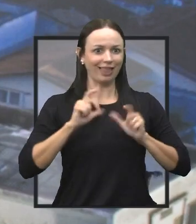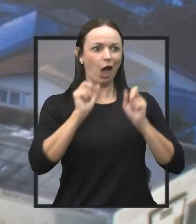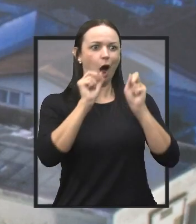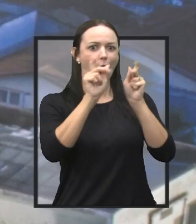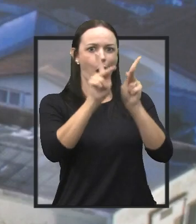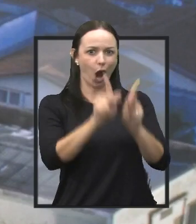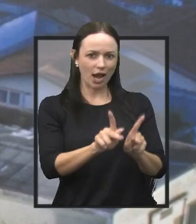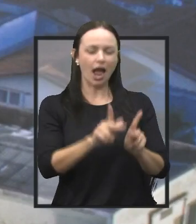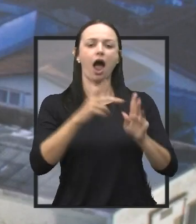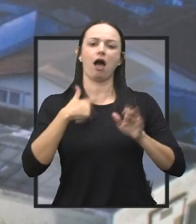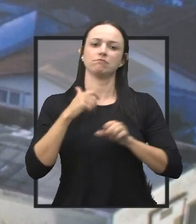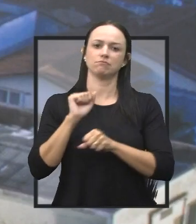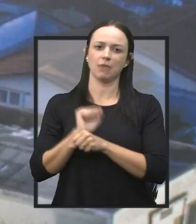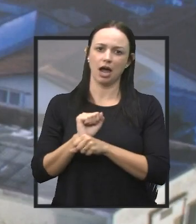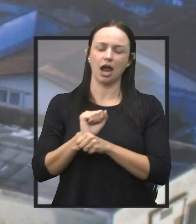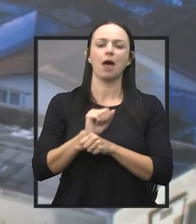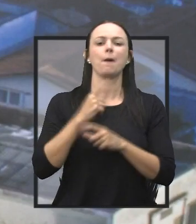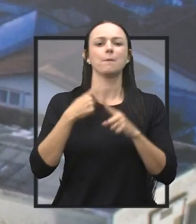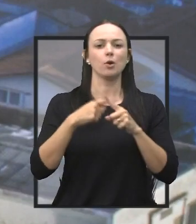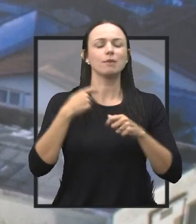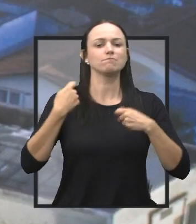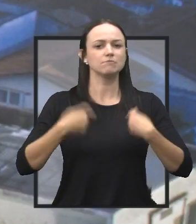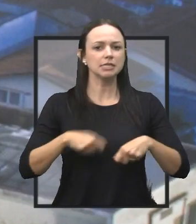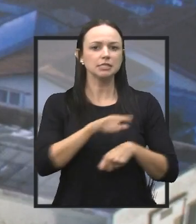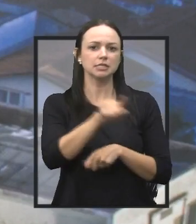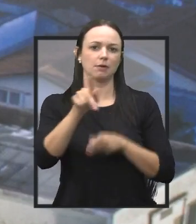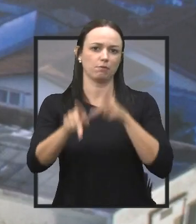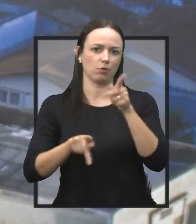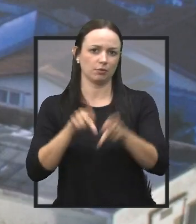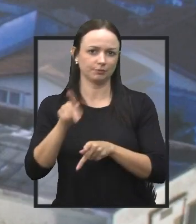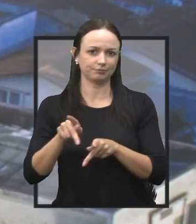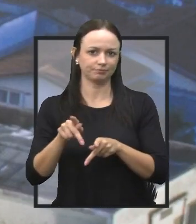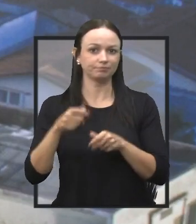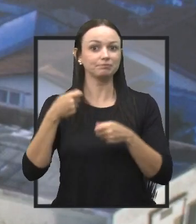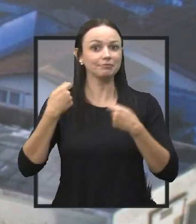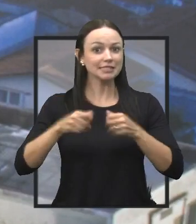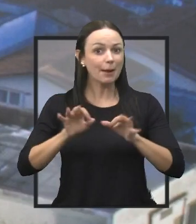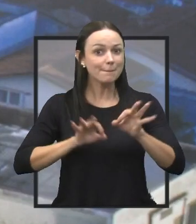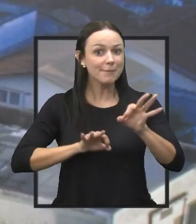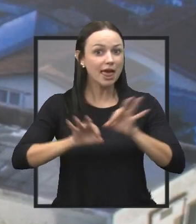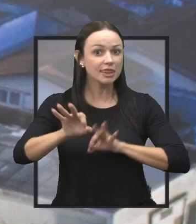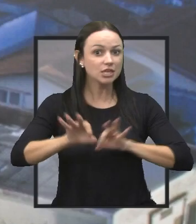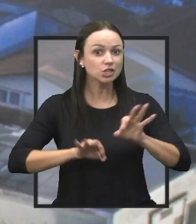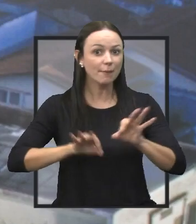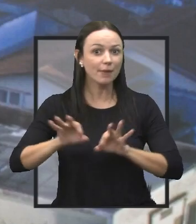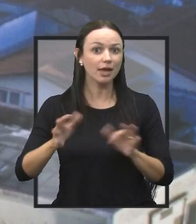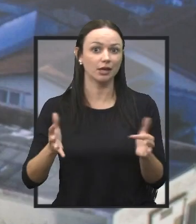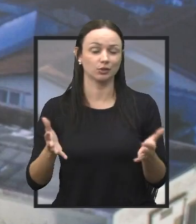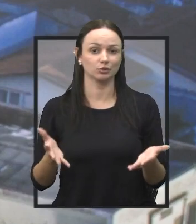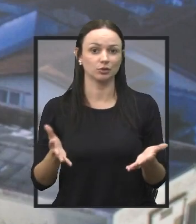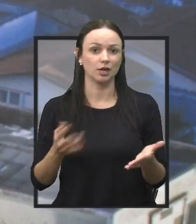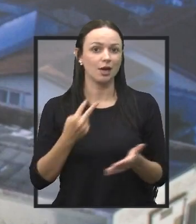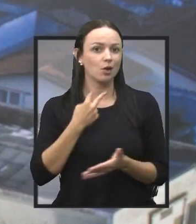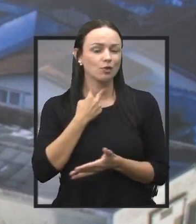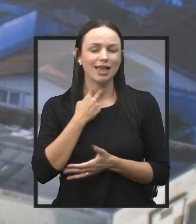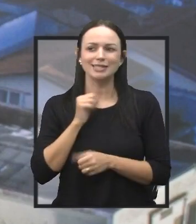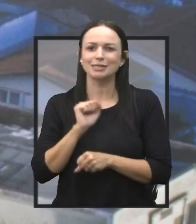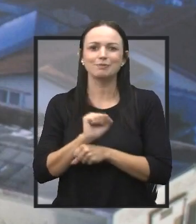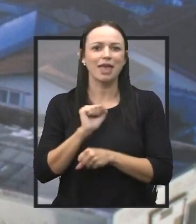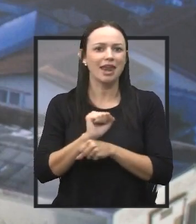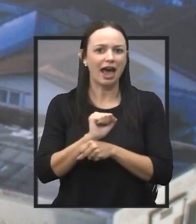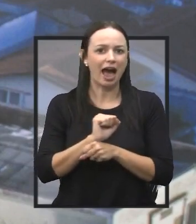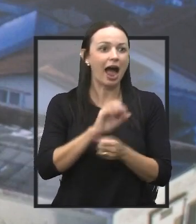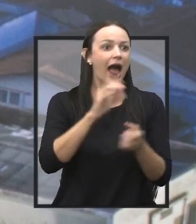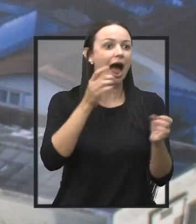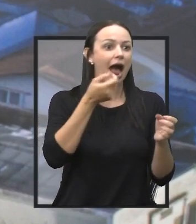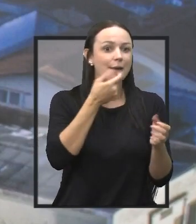à disposição para a população, porque eu sempre falo que é preciso planejamento e não dá para esperar faltar o